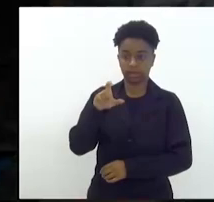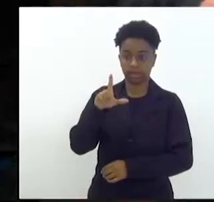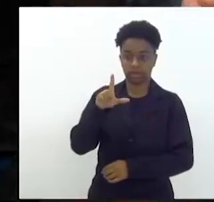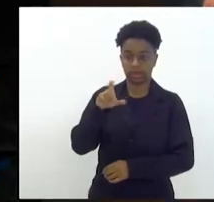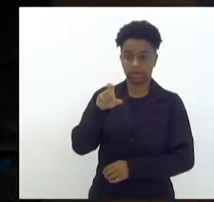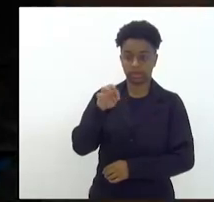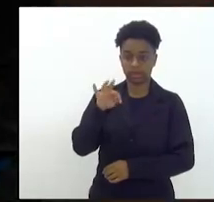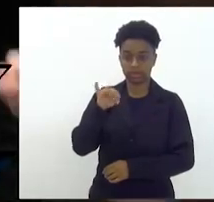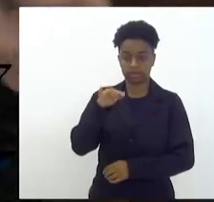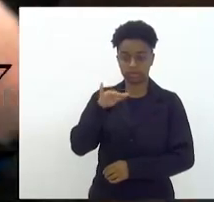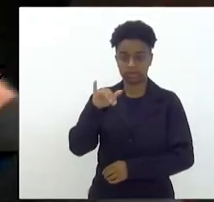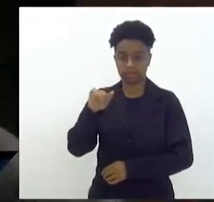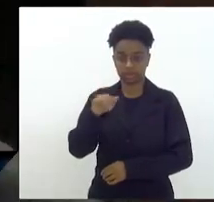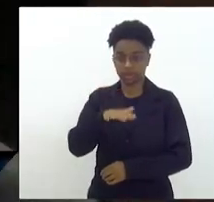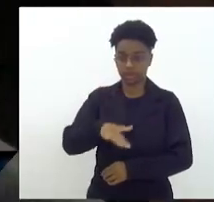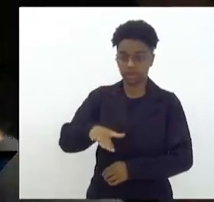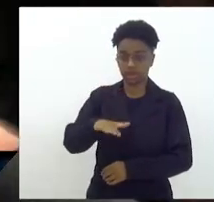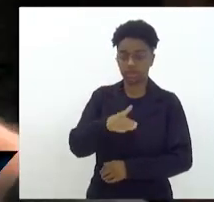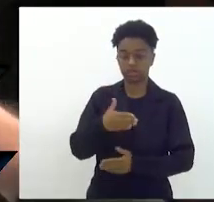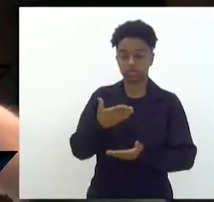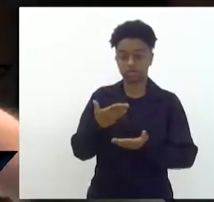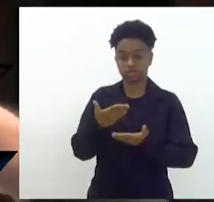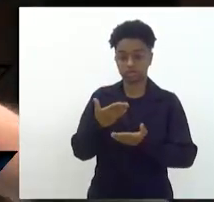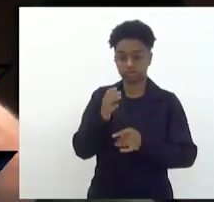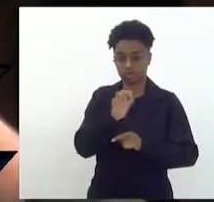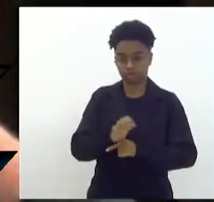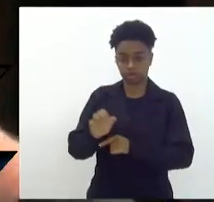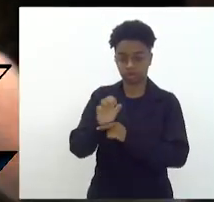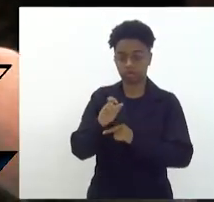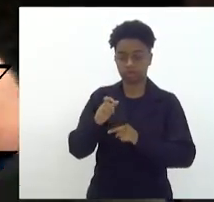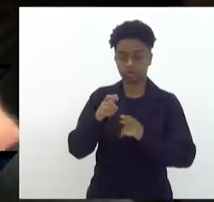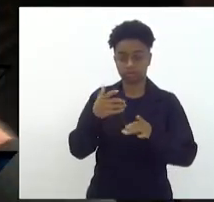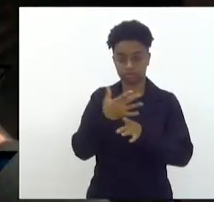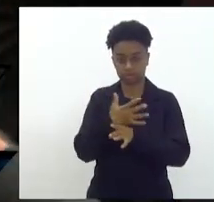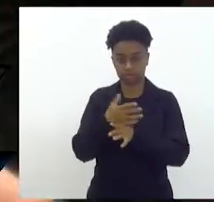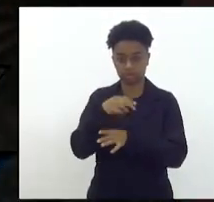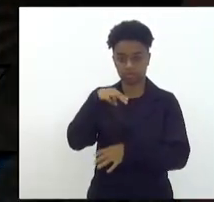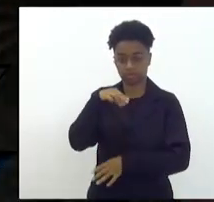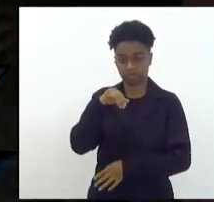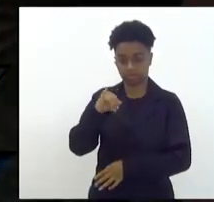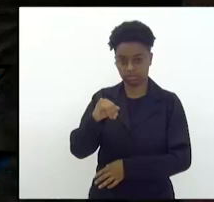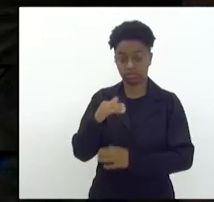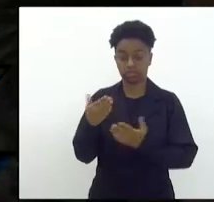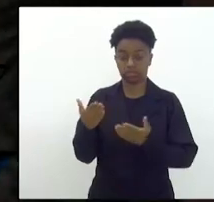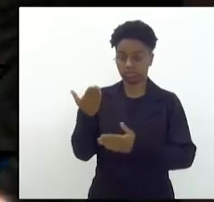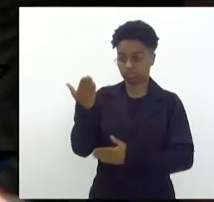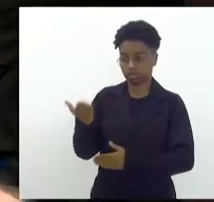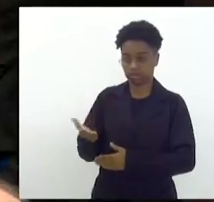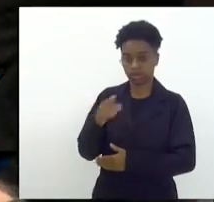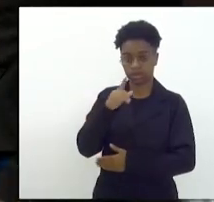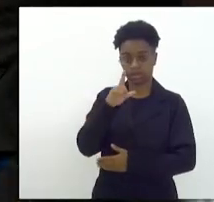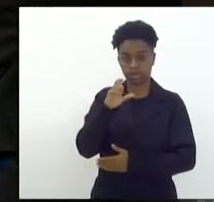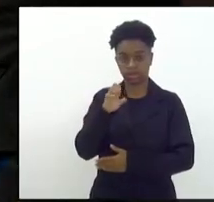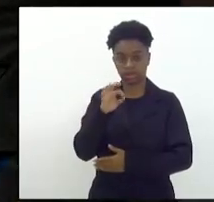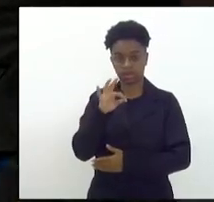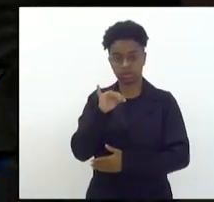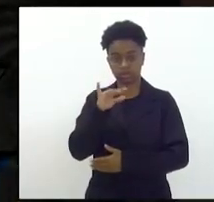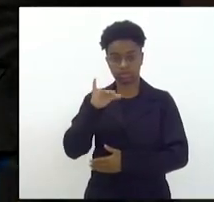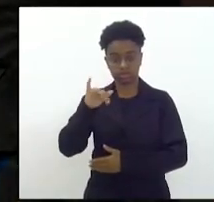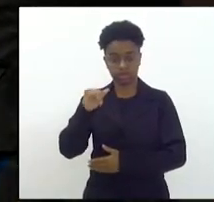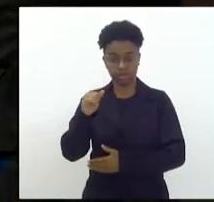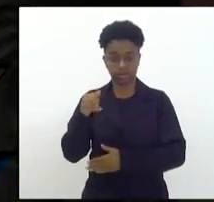da rede estadual na cidade de Nova Iguaçu Letícia foi uma das Jovens que participou